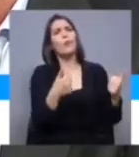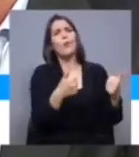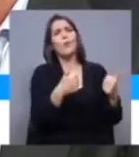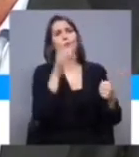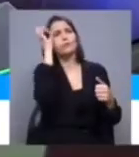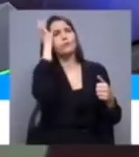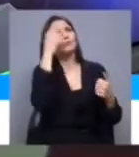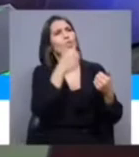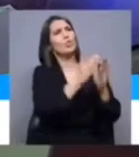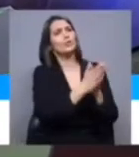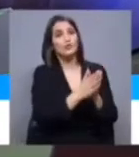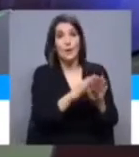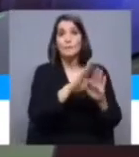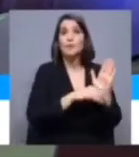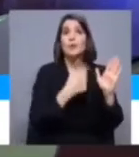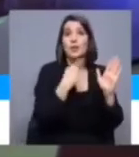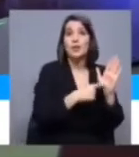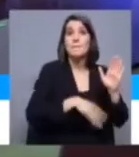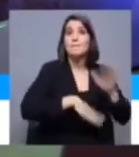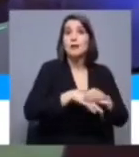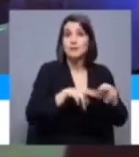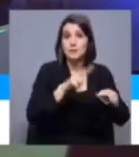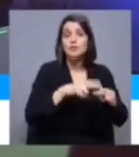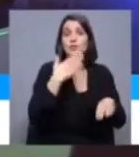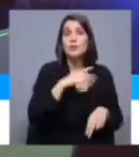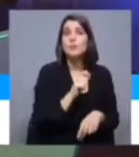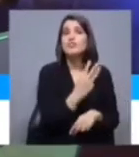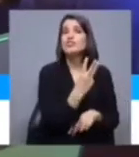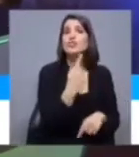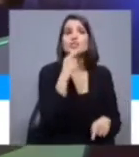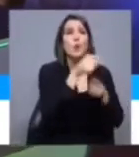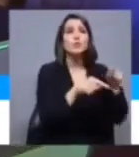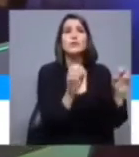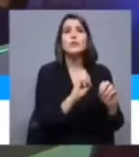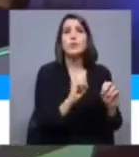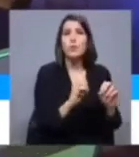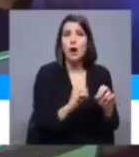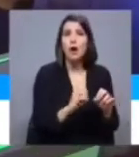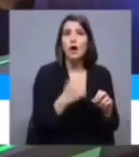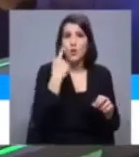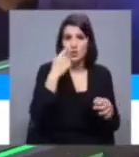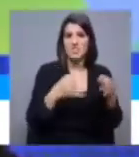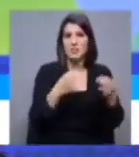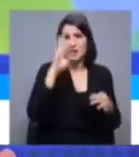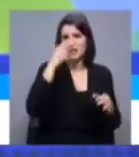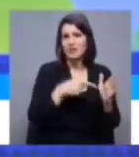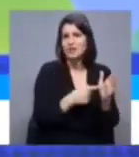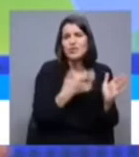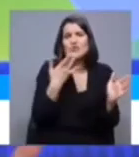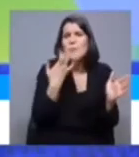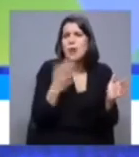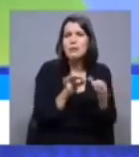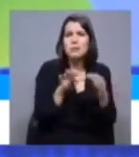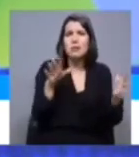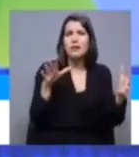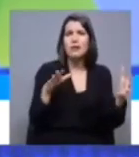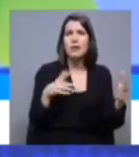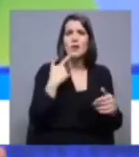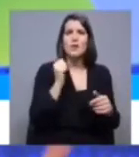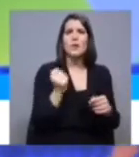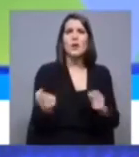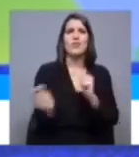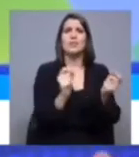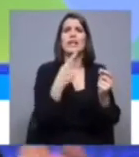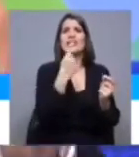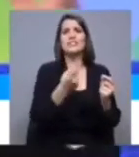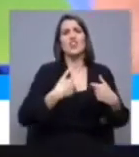portanto, o programa dizia assim, máximo de prisão preventiva de 3 meses sem acusação. Quem conhece a justiça sabe que isto é ridículo. E, portanto, o João não pode vir a um debate